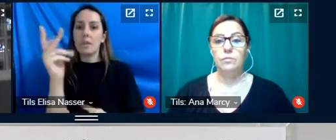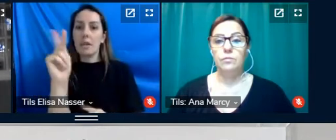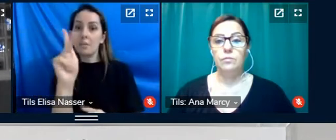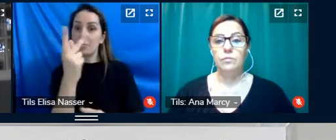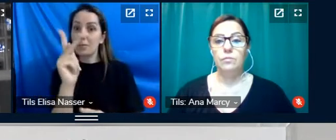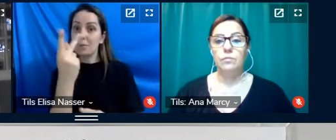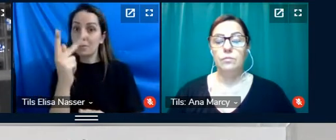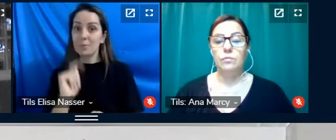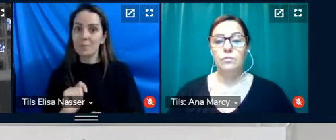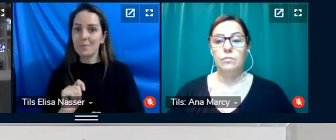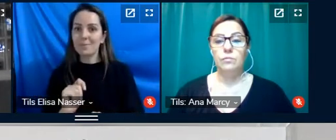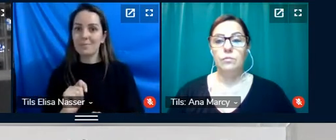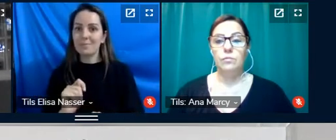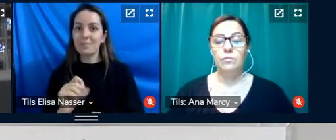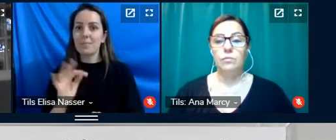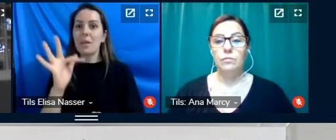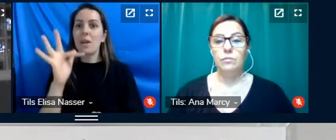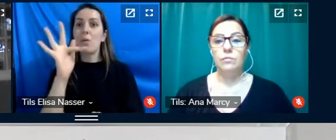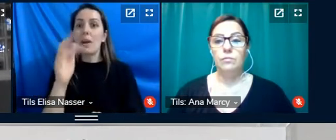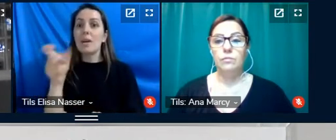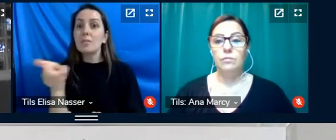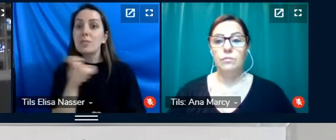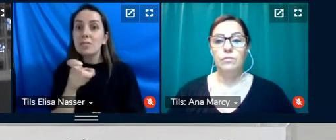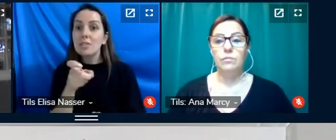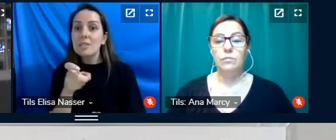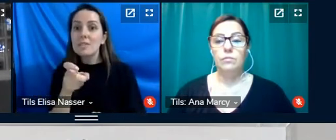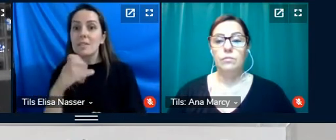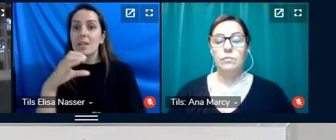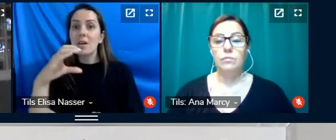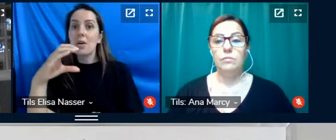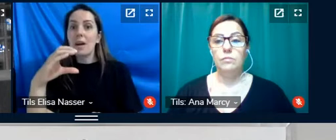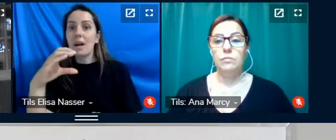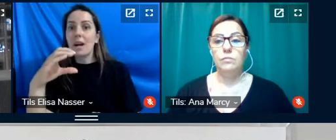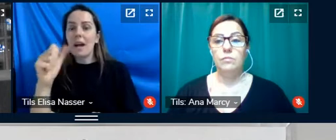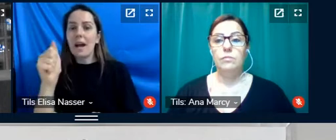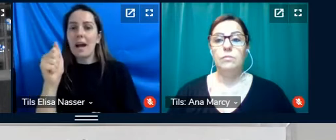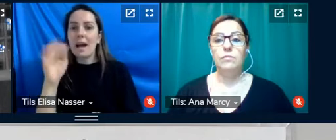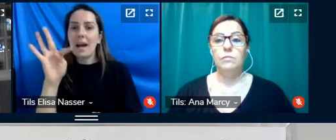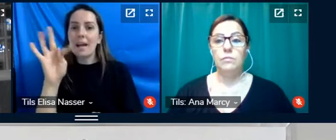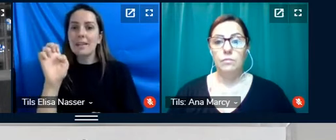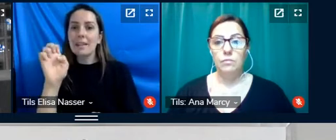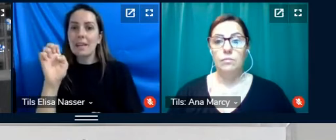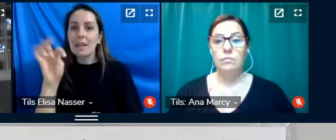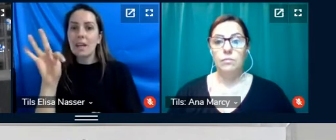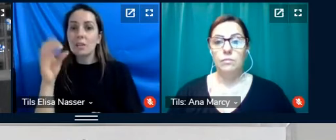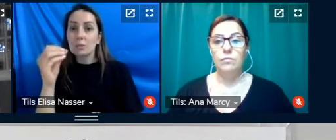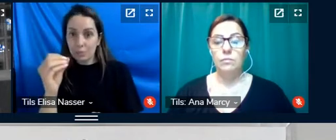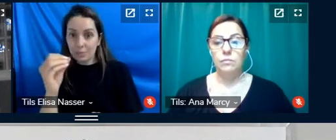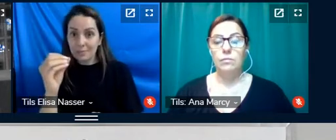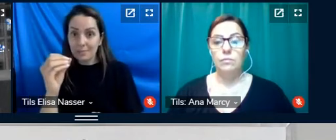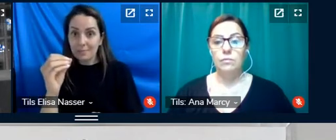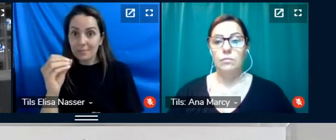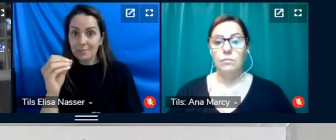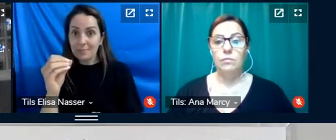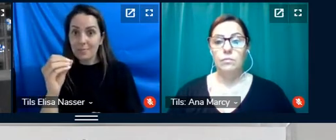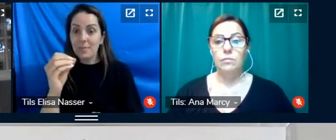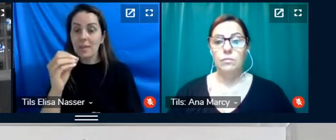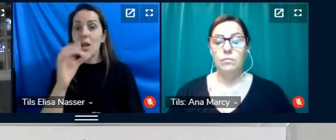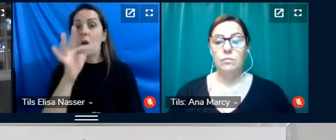O Fx não é um cateto? O Fy não é outro cateto? Veja que nós estamos falando